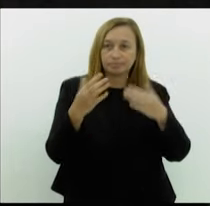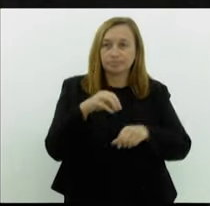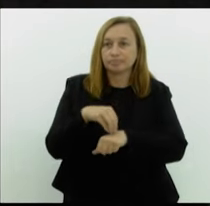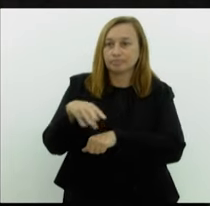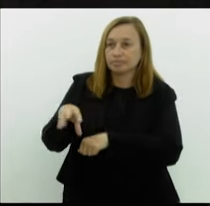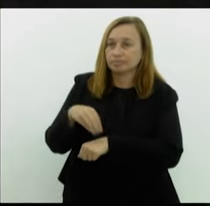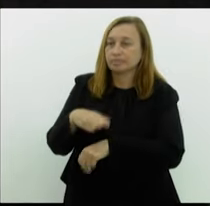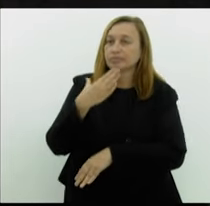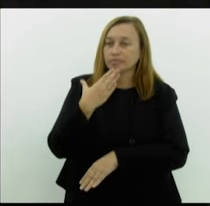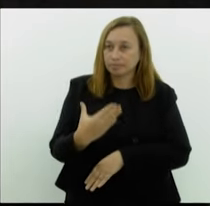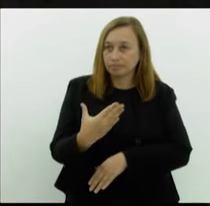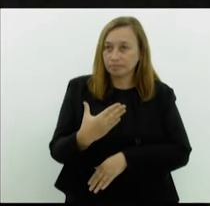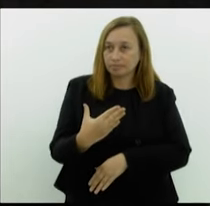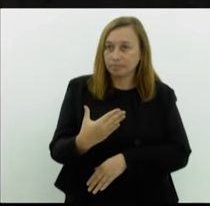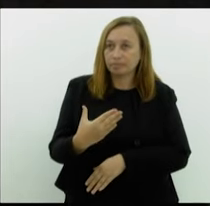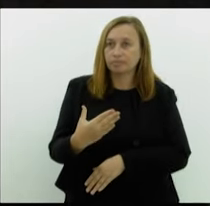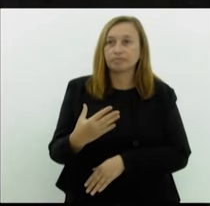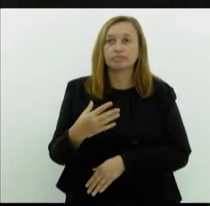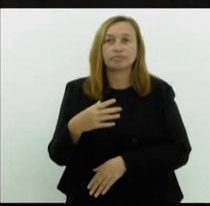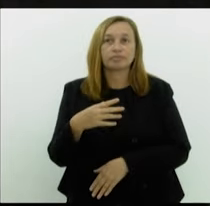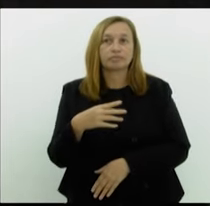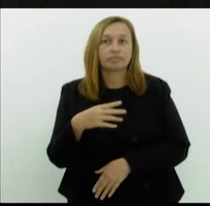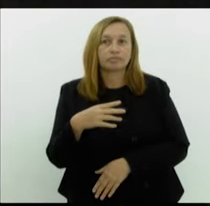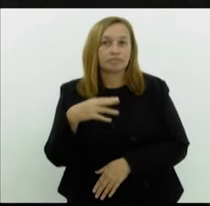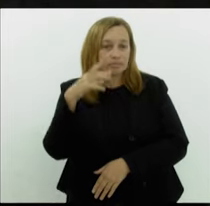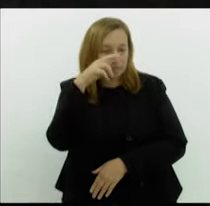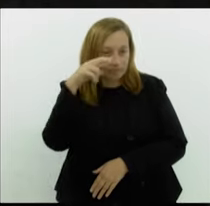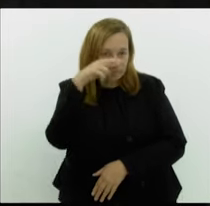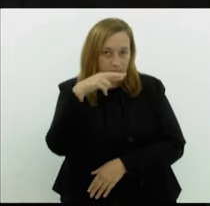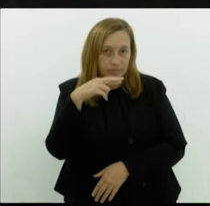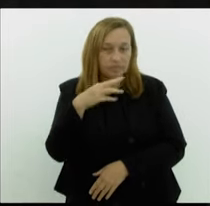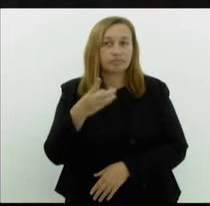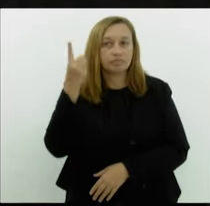e pede antecipadamente verificação, deputado.